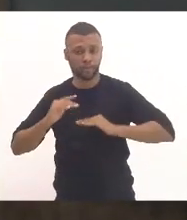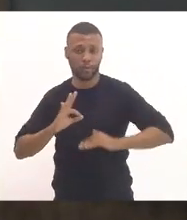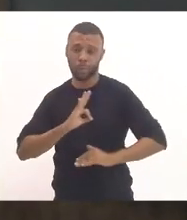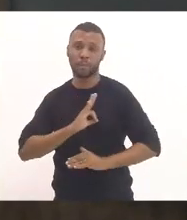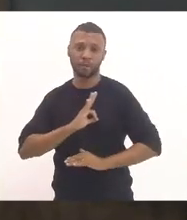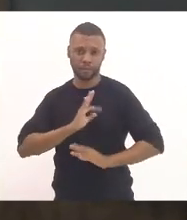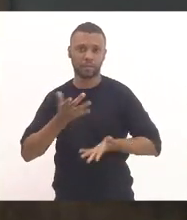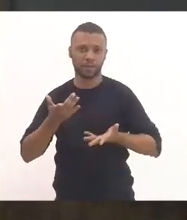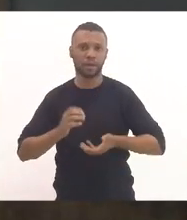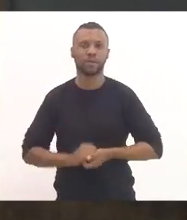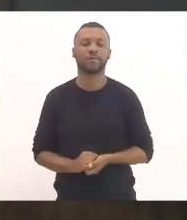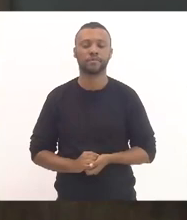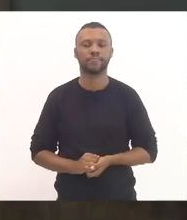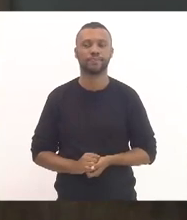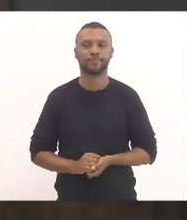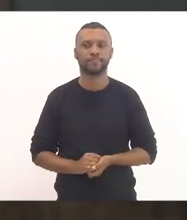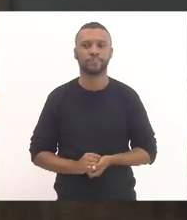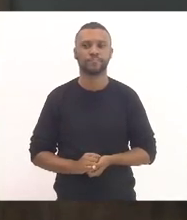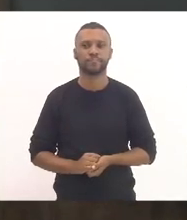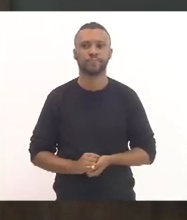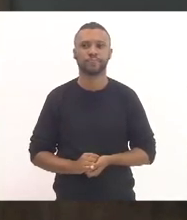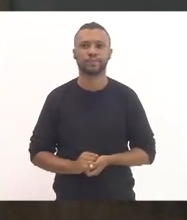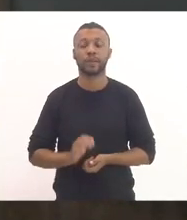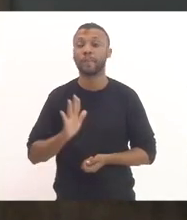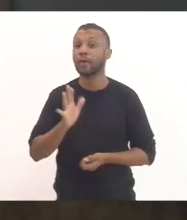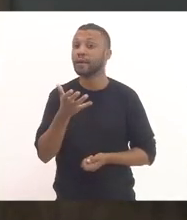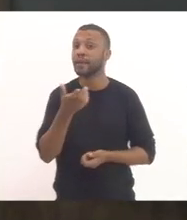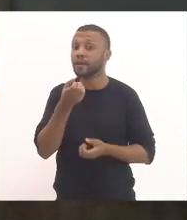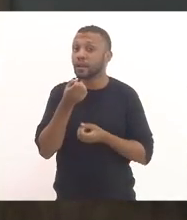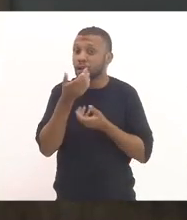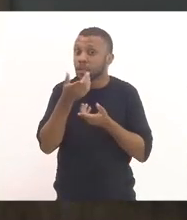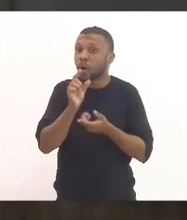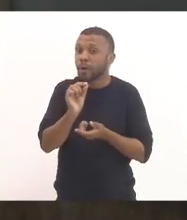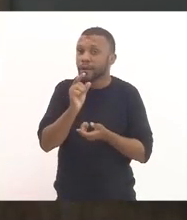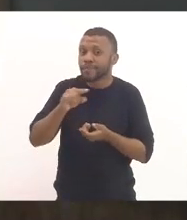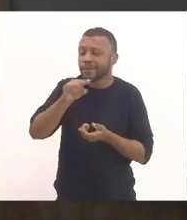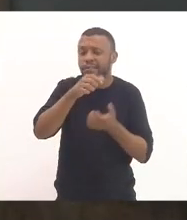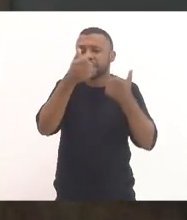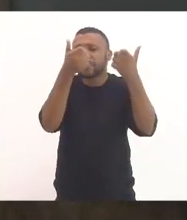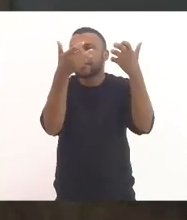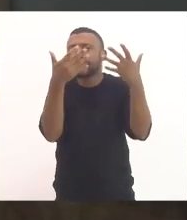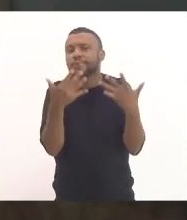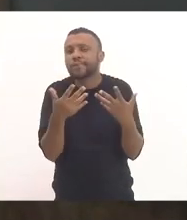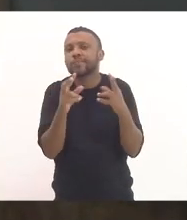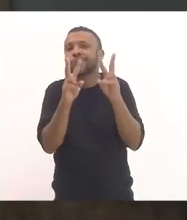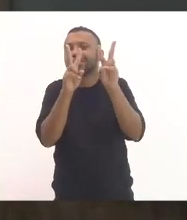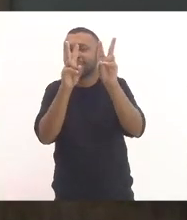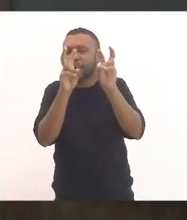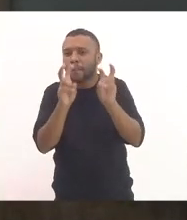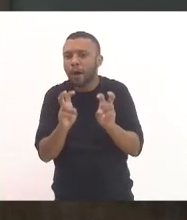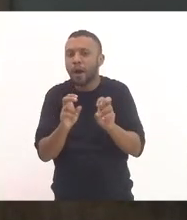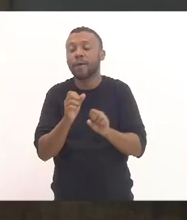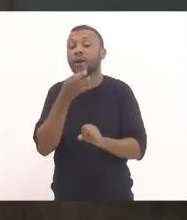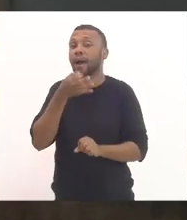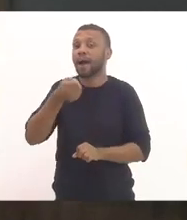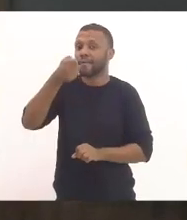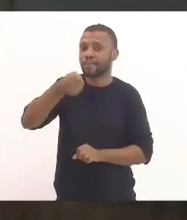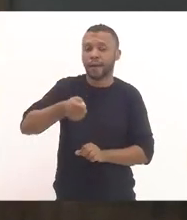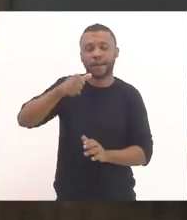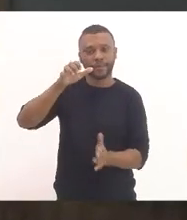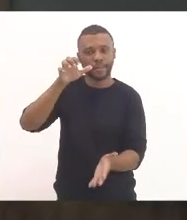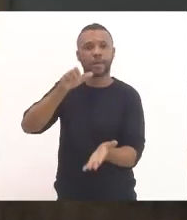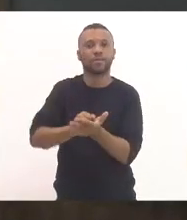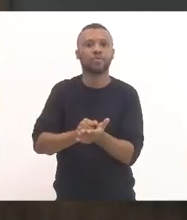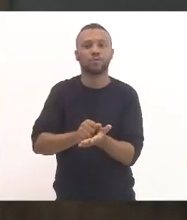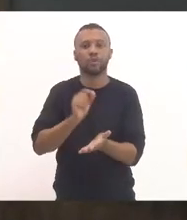policial É mas o que eu queria relatar aqui é o que vocês estão dizendo E reafirmar esse